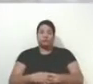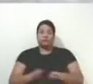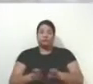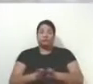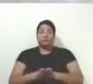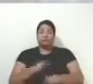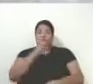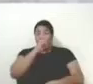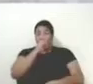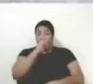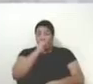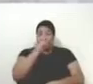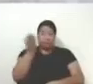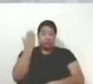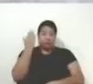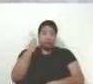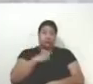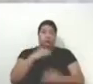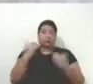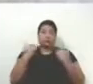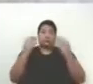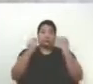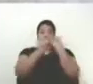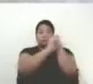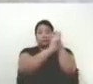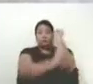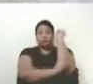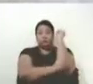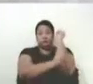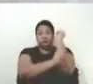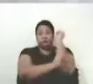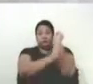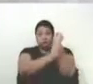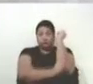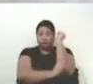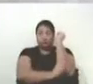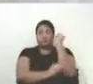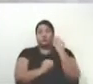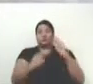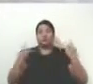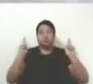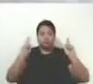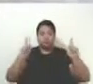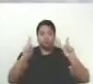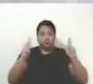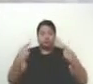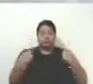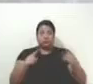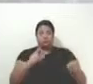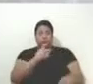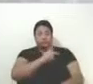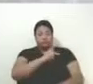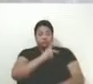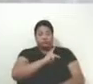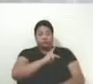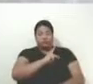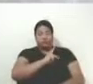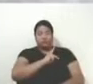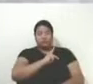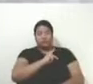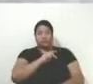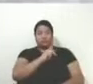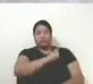tivemos em frente a Sabesp, resistindo em relação à privatização, à desestatização, que o governador